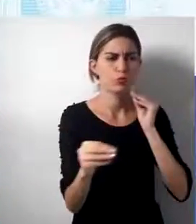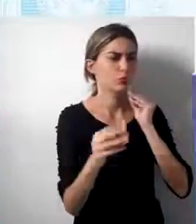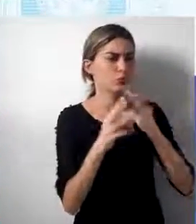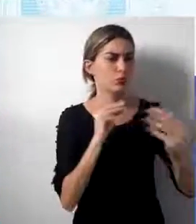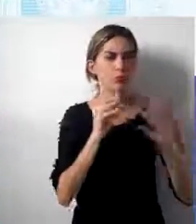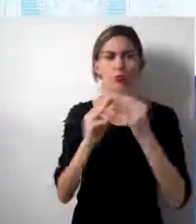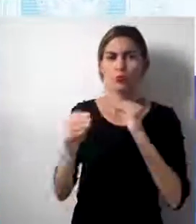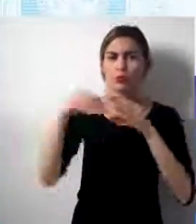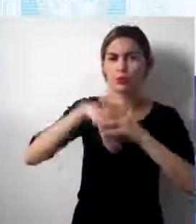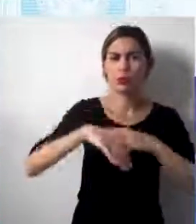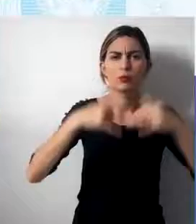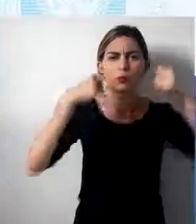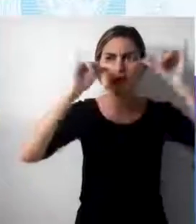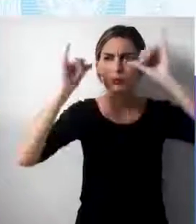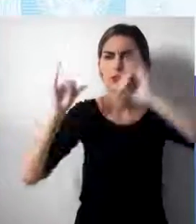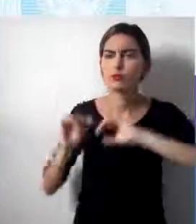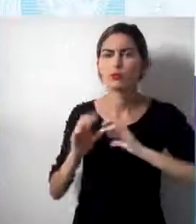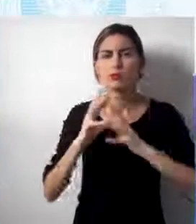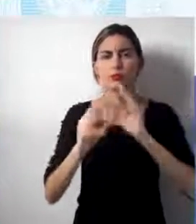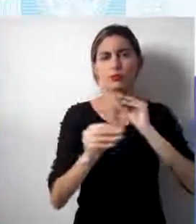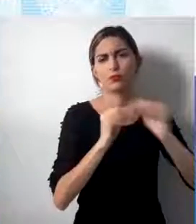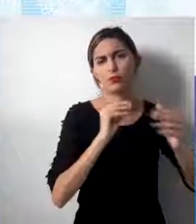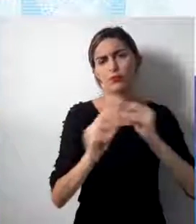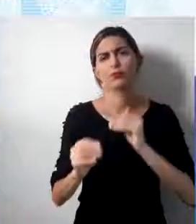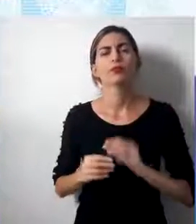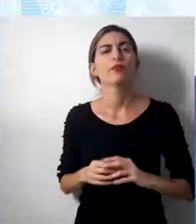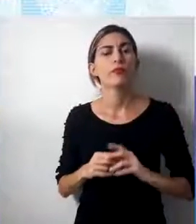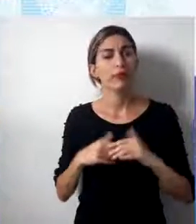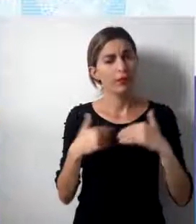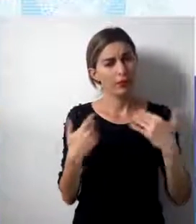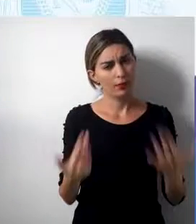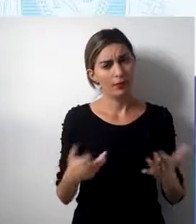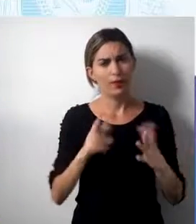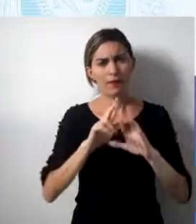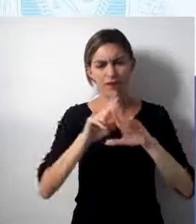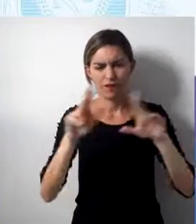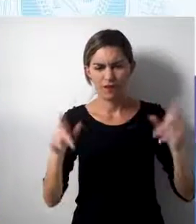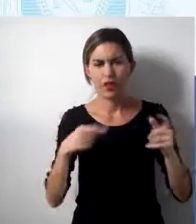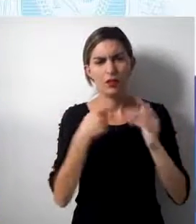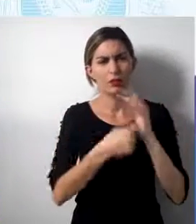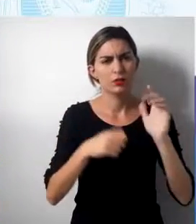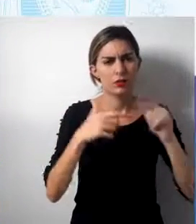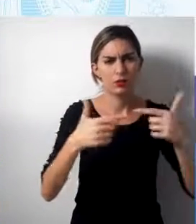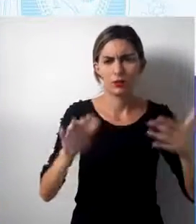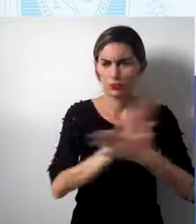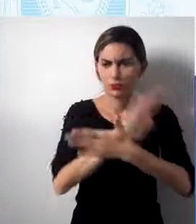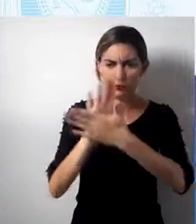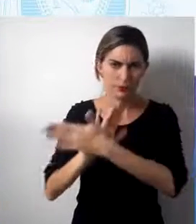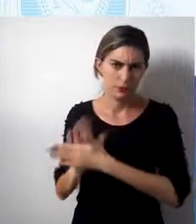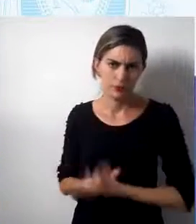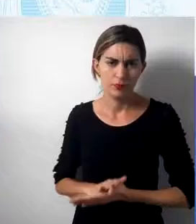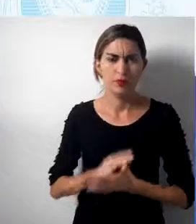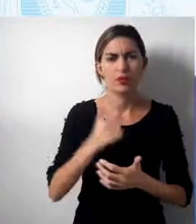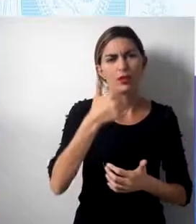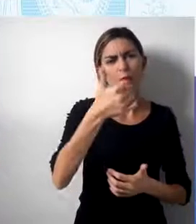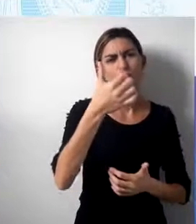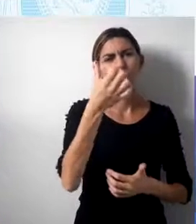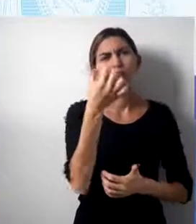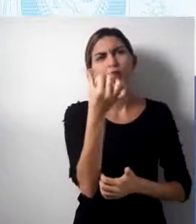saídos de dentro das propriedades dos senhores de engenho. Apesar de várias tentativas de destruição, é